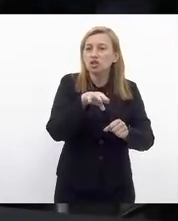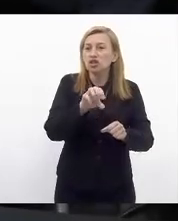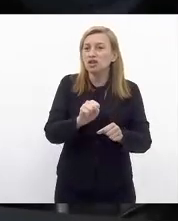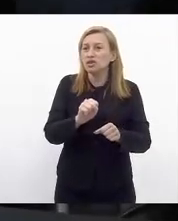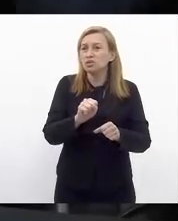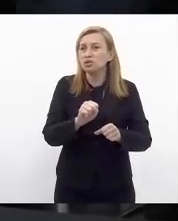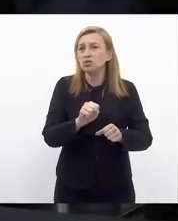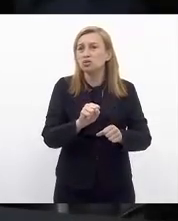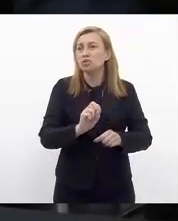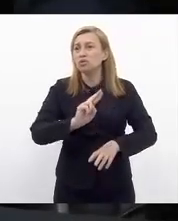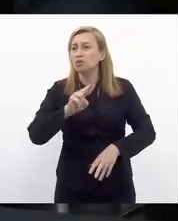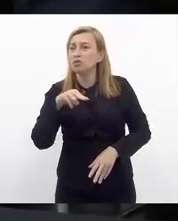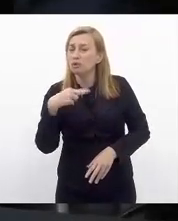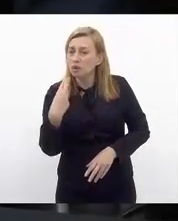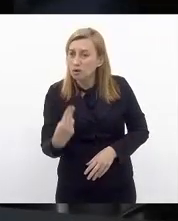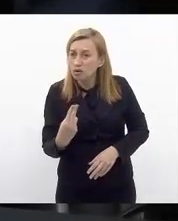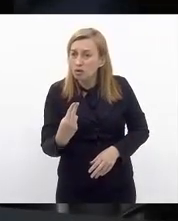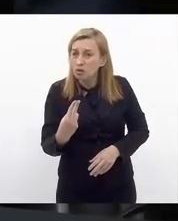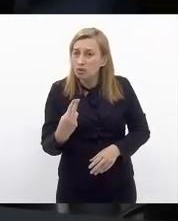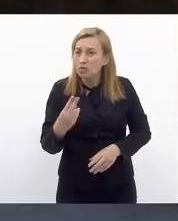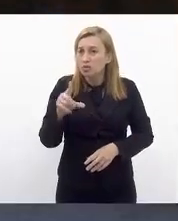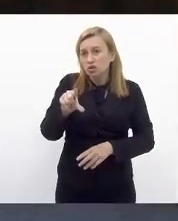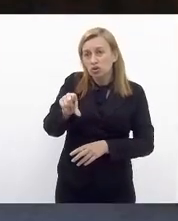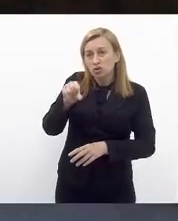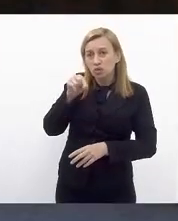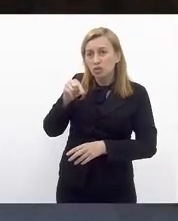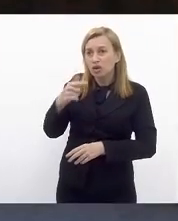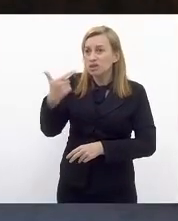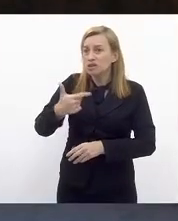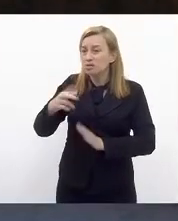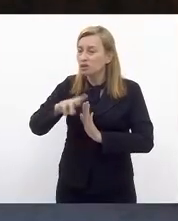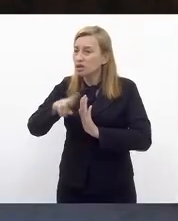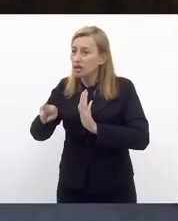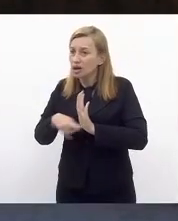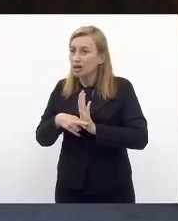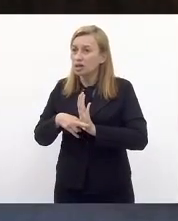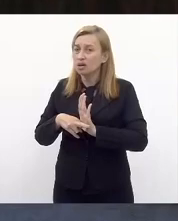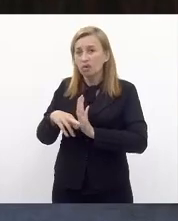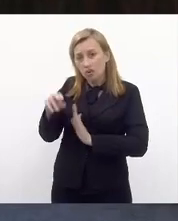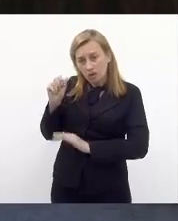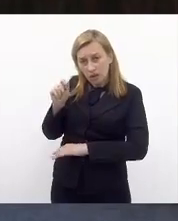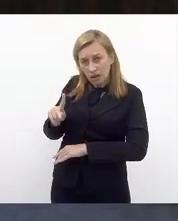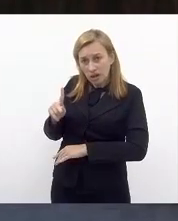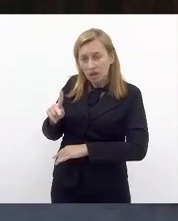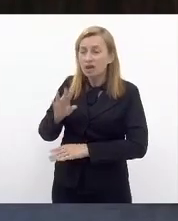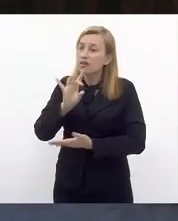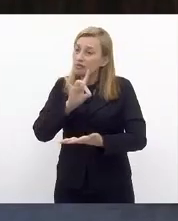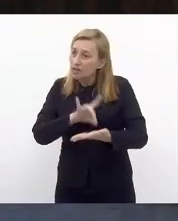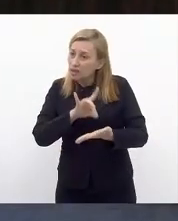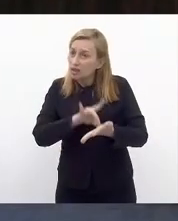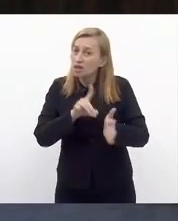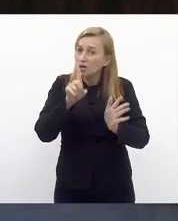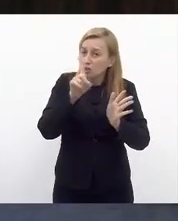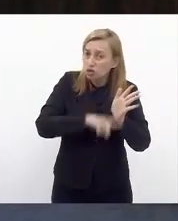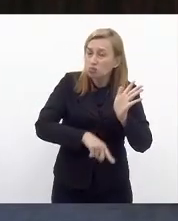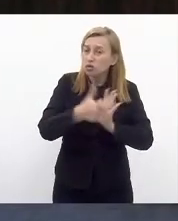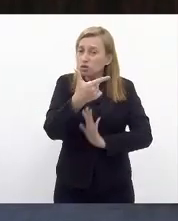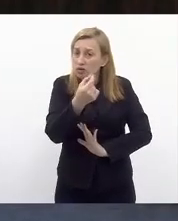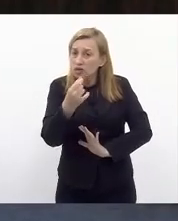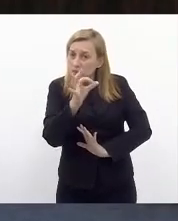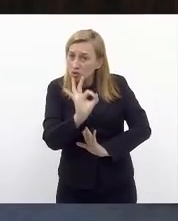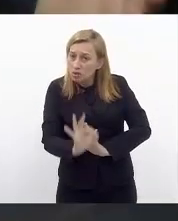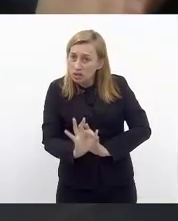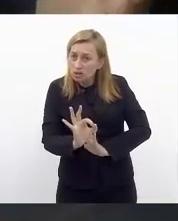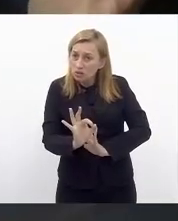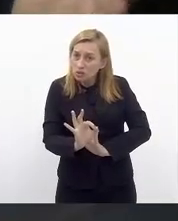terceiro ou optar por essa segunda regra tá E é realmente com a redução para vir aqui por